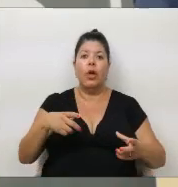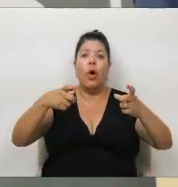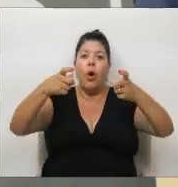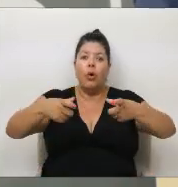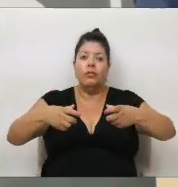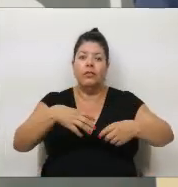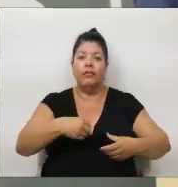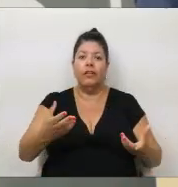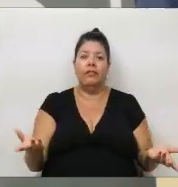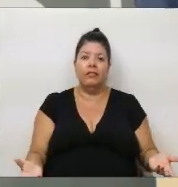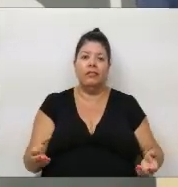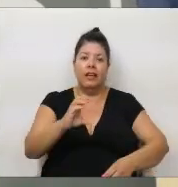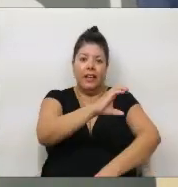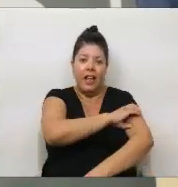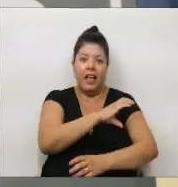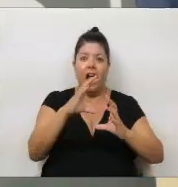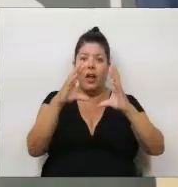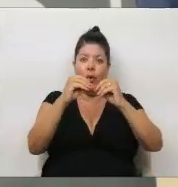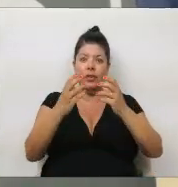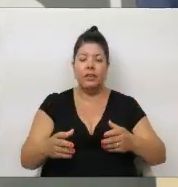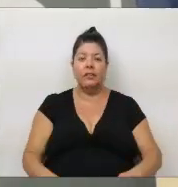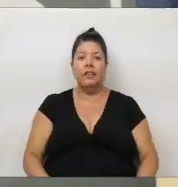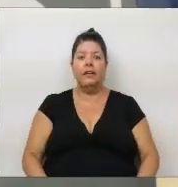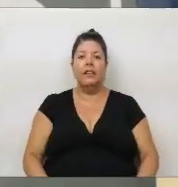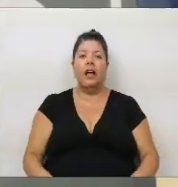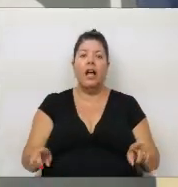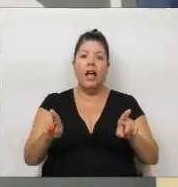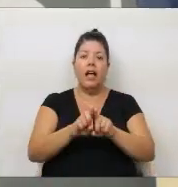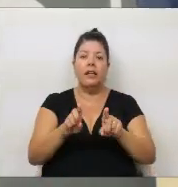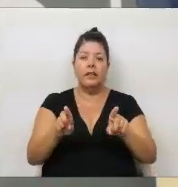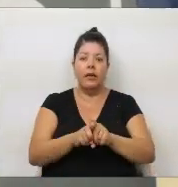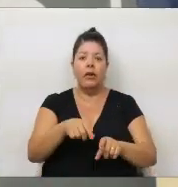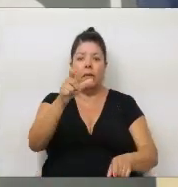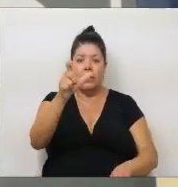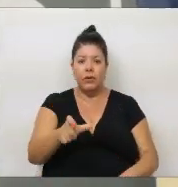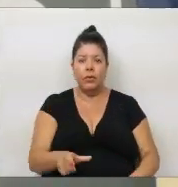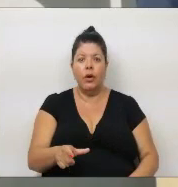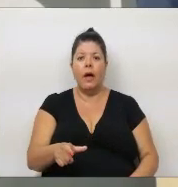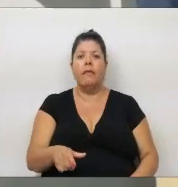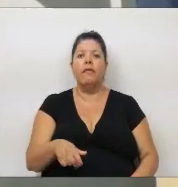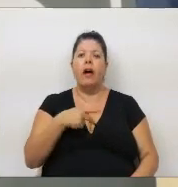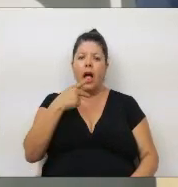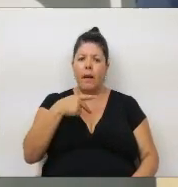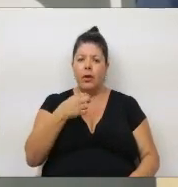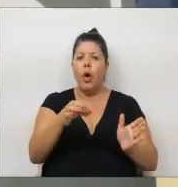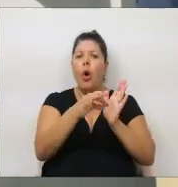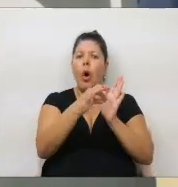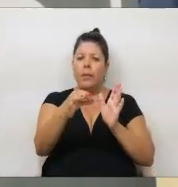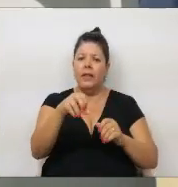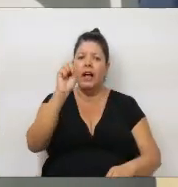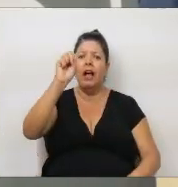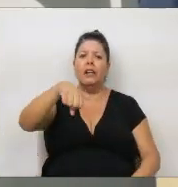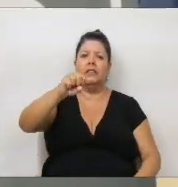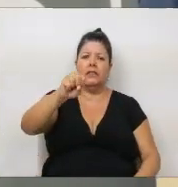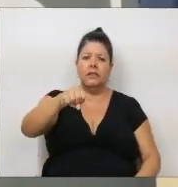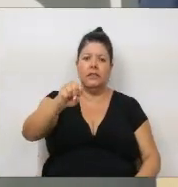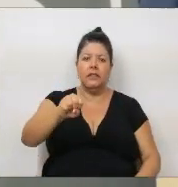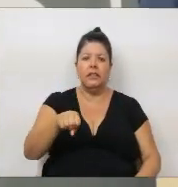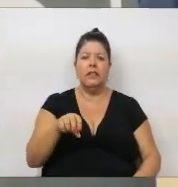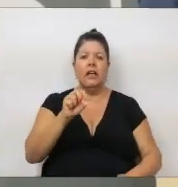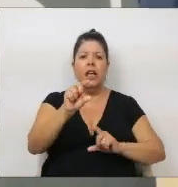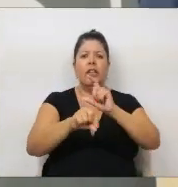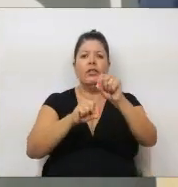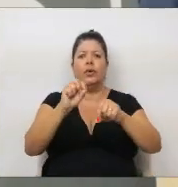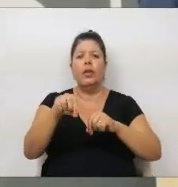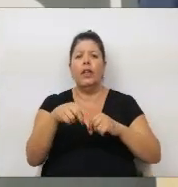Então, o cidadão ele vai poder sim definir, mesmo que o recurso não seja muito, mas ele vai poder definir o que, que ele